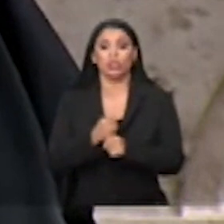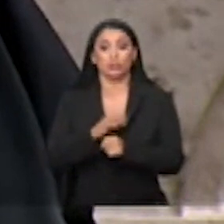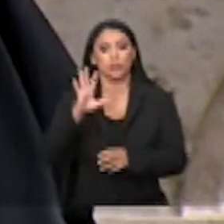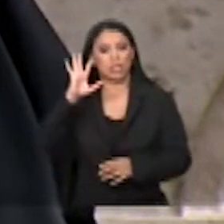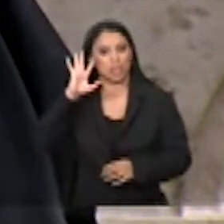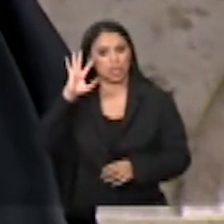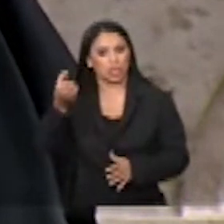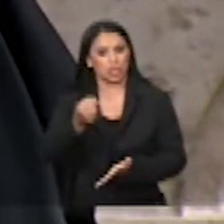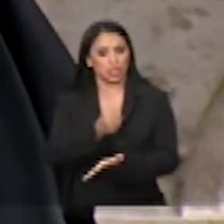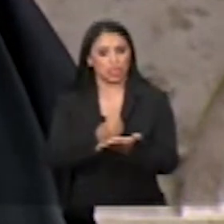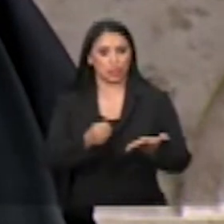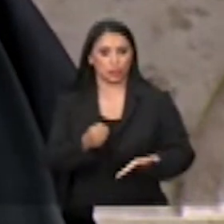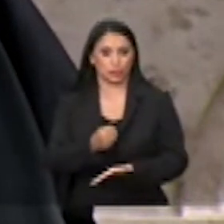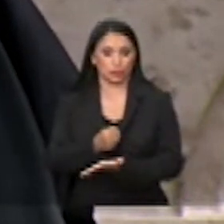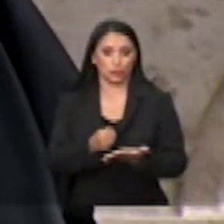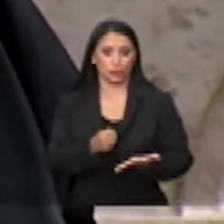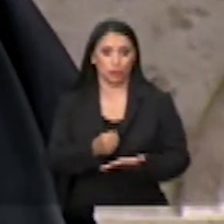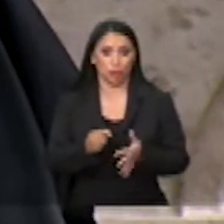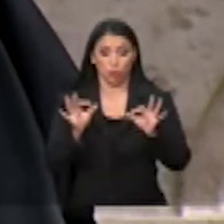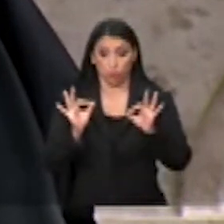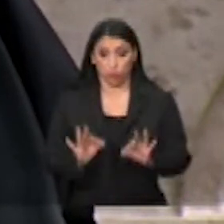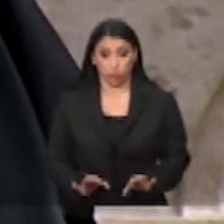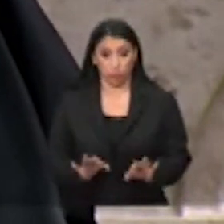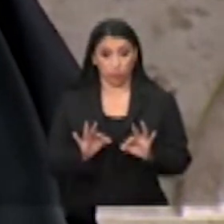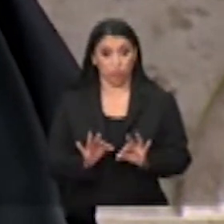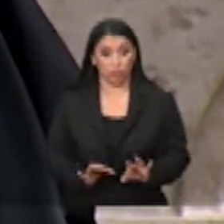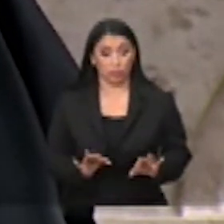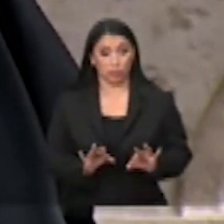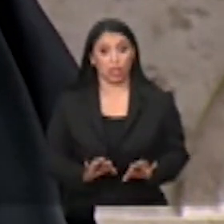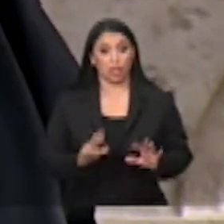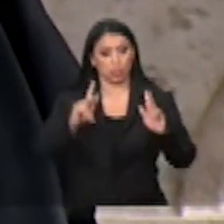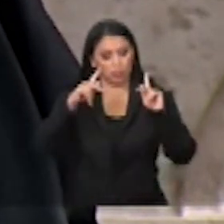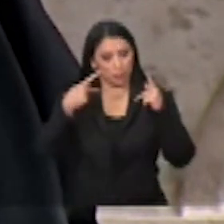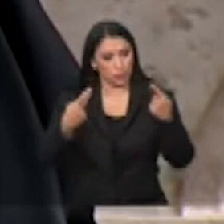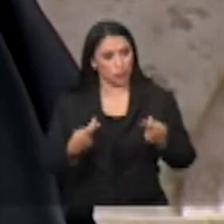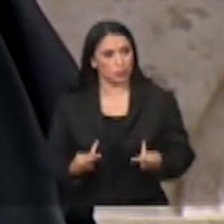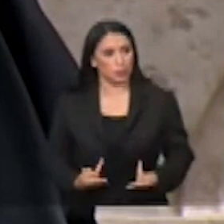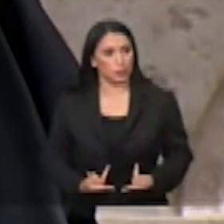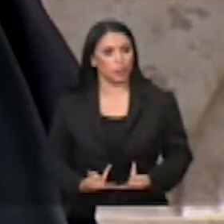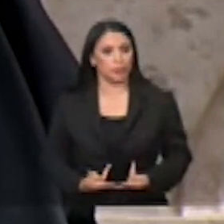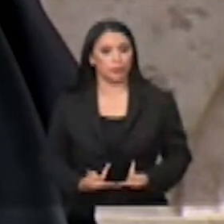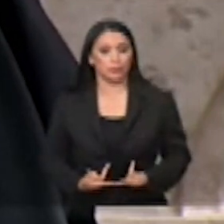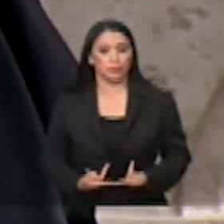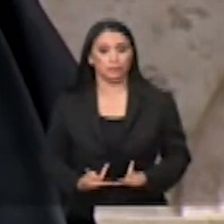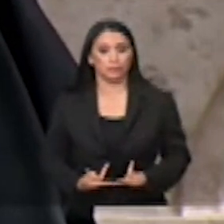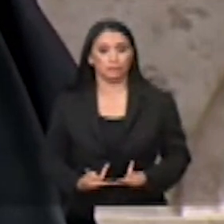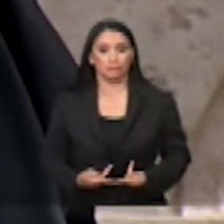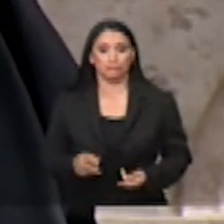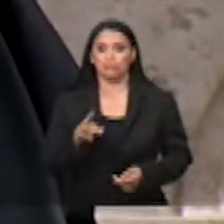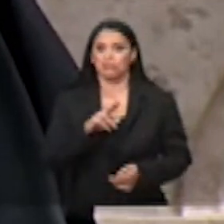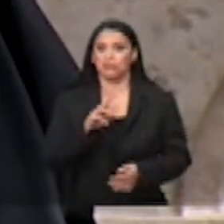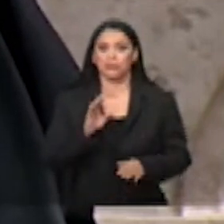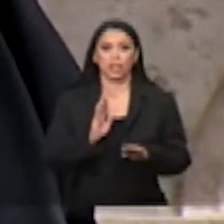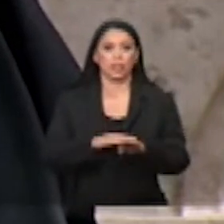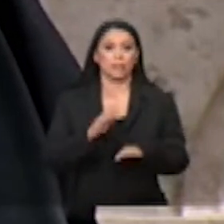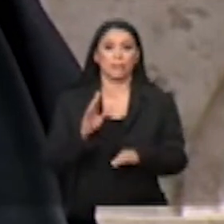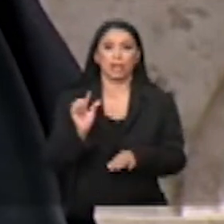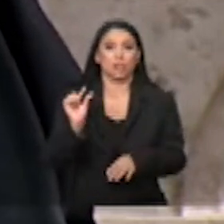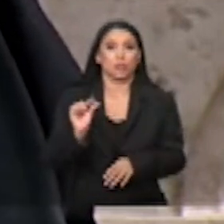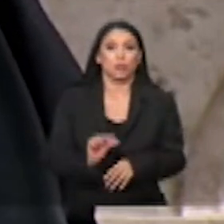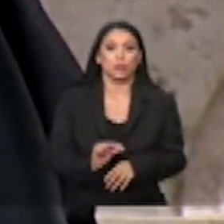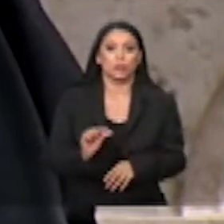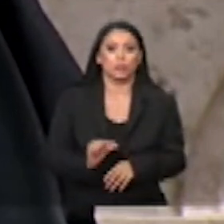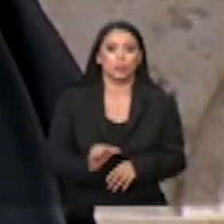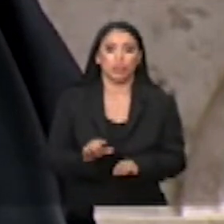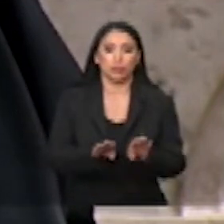decisão fundamental. A dignidade da pessoa humana, nada mais, nada menos, nos